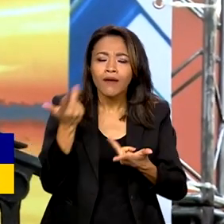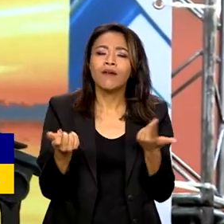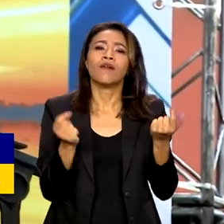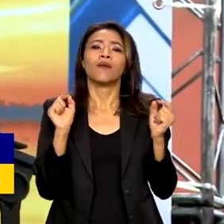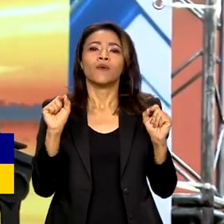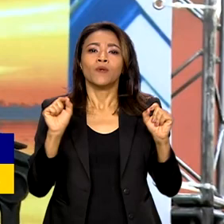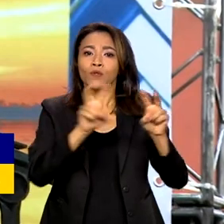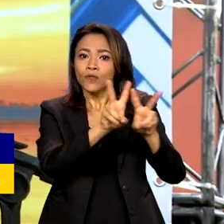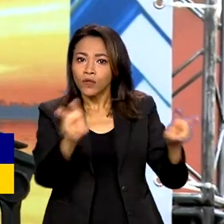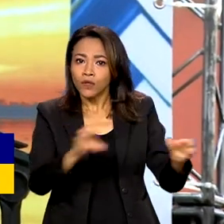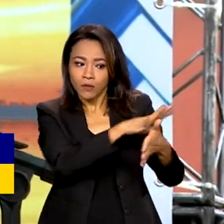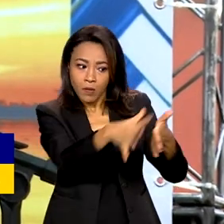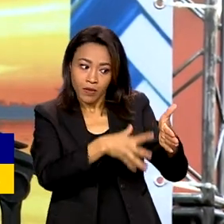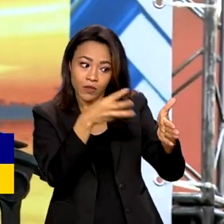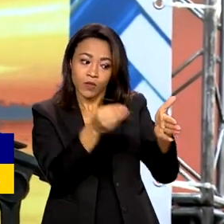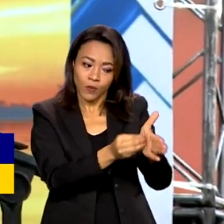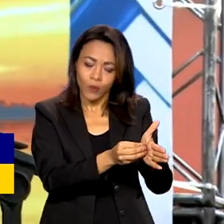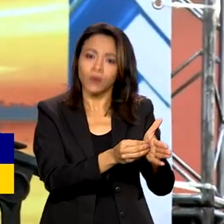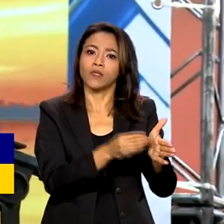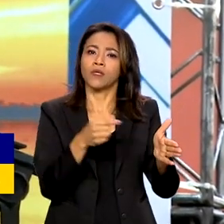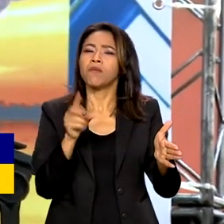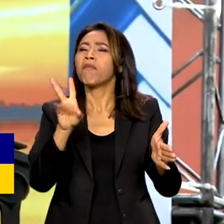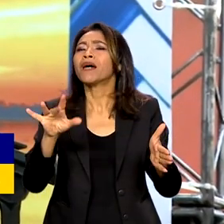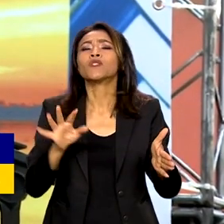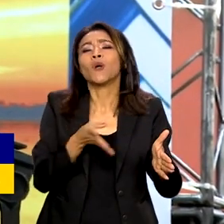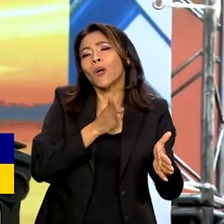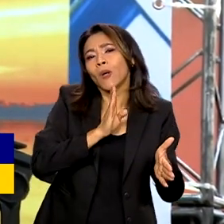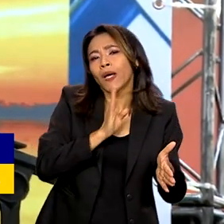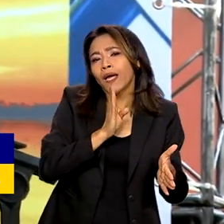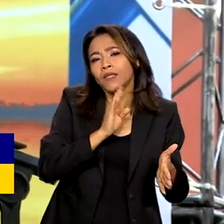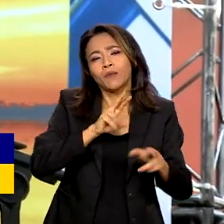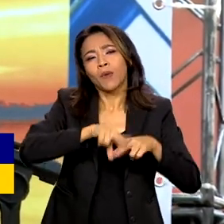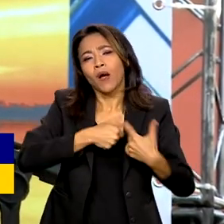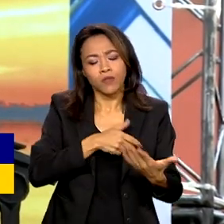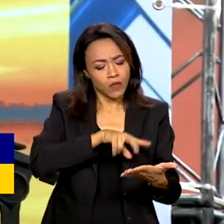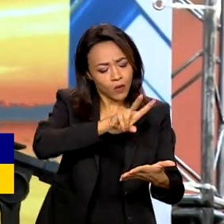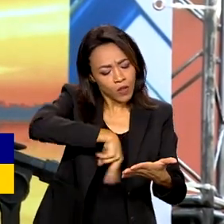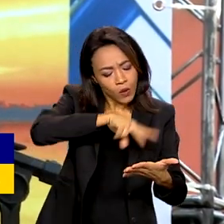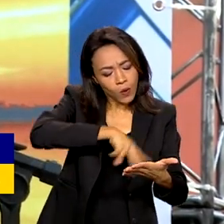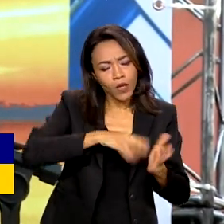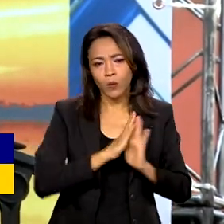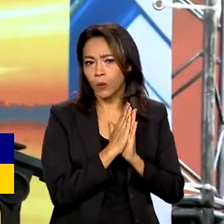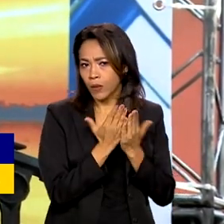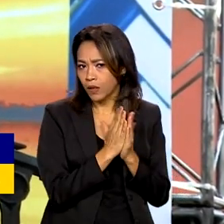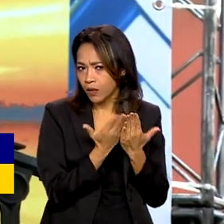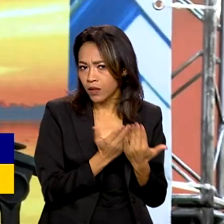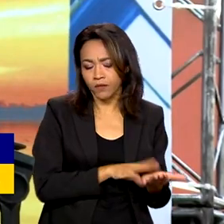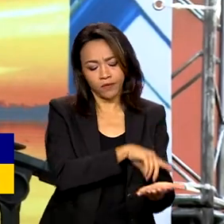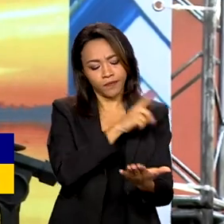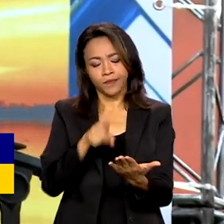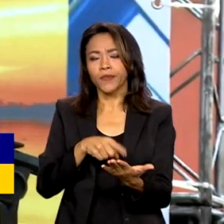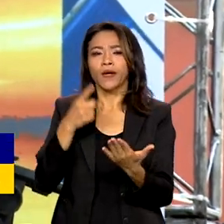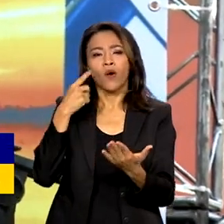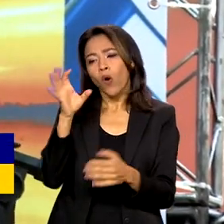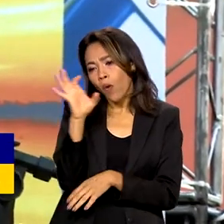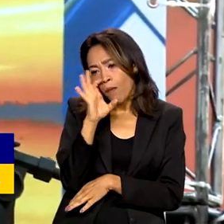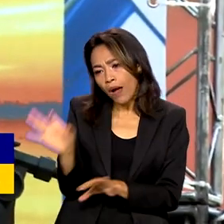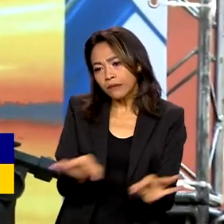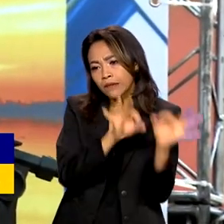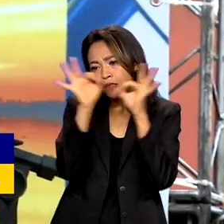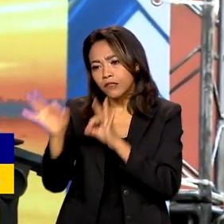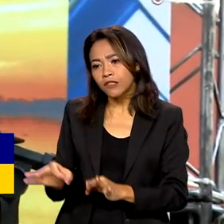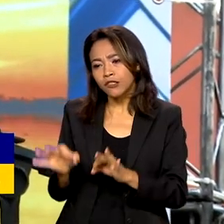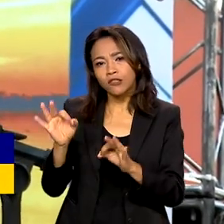da Amazônia a partir de um livro que leram, falam da Amazônia a partir de um documentário que